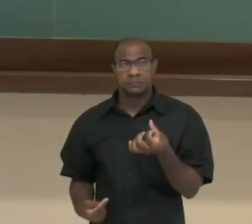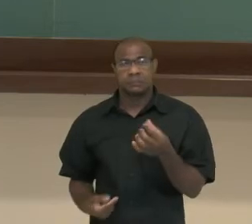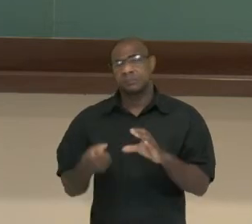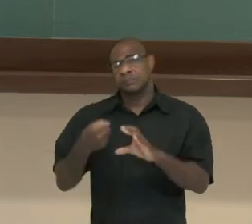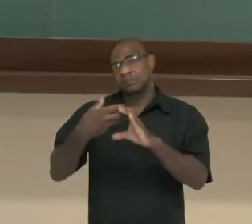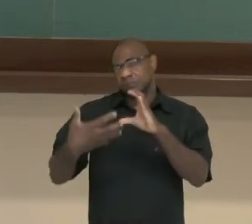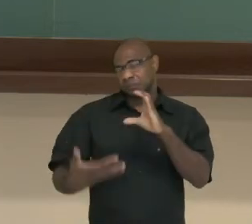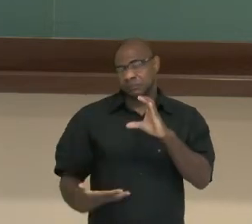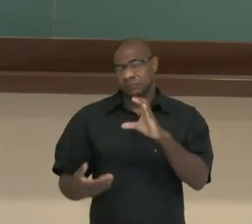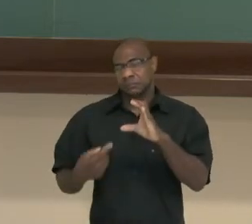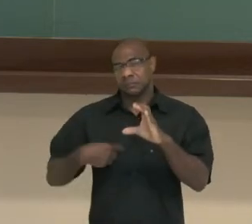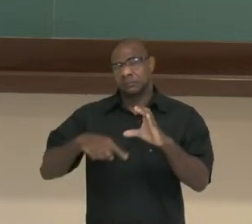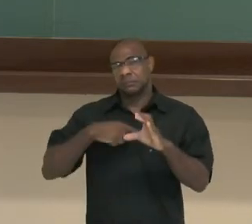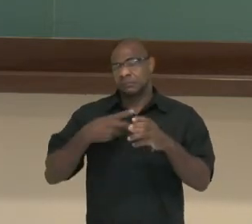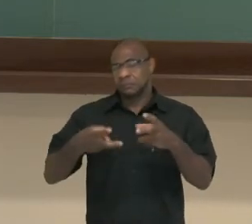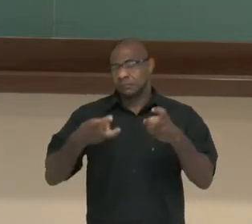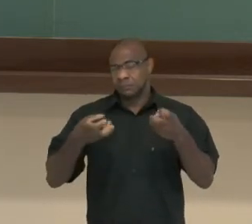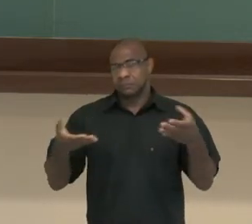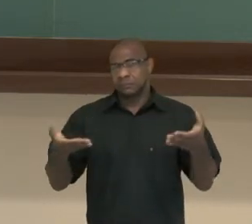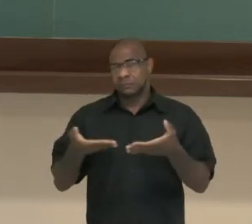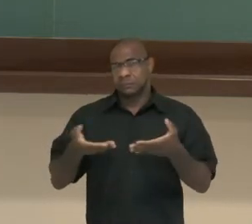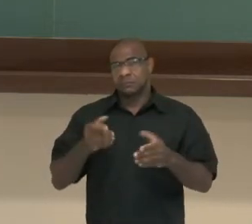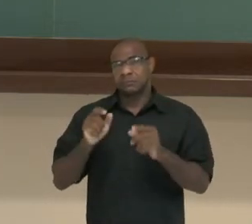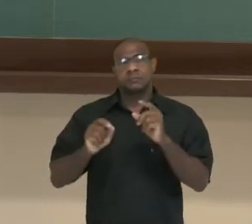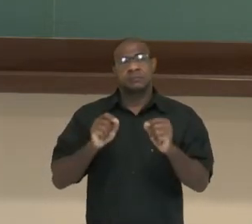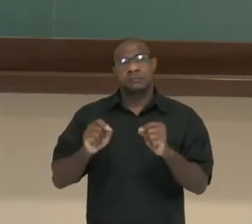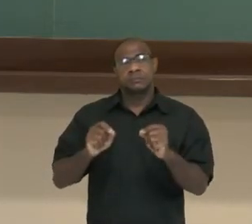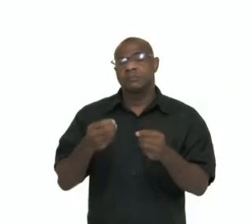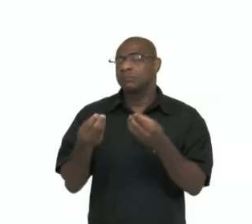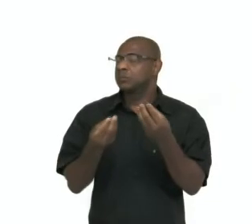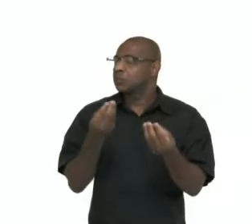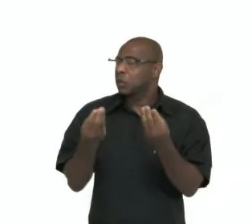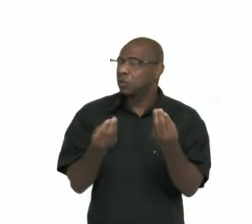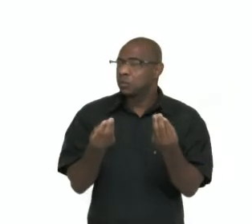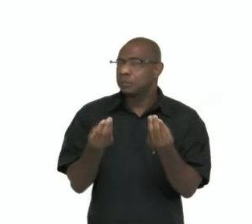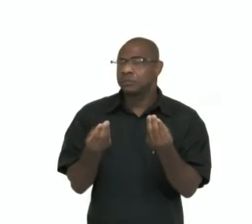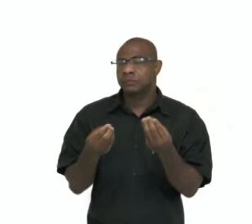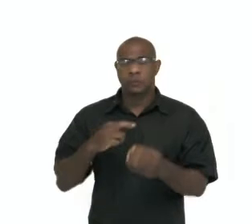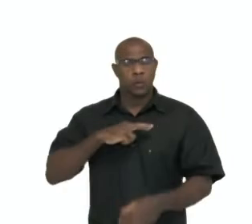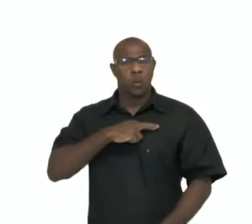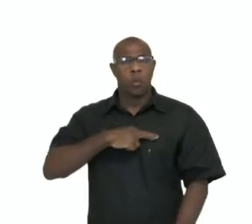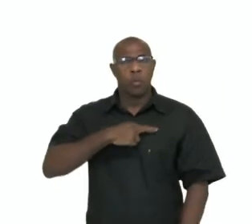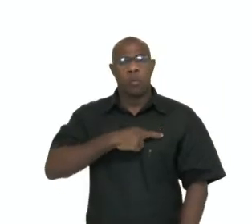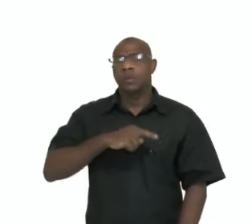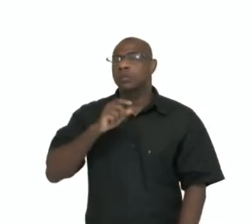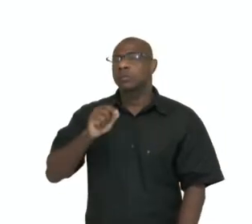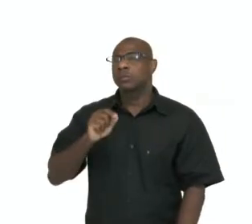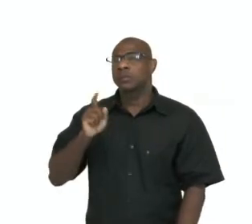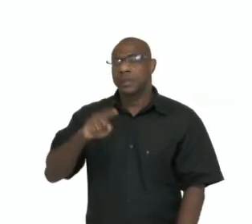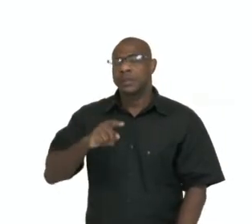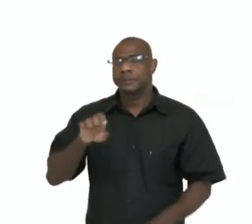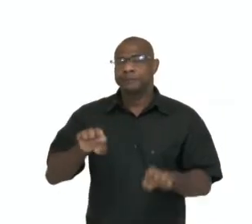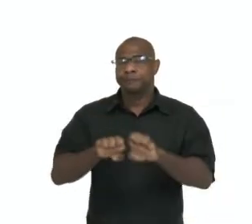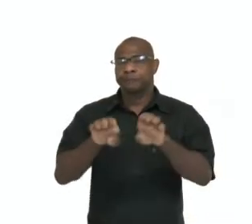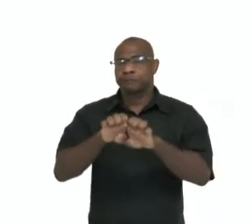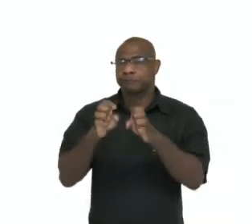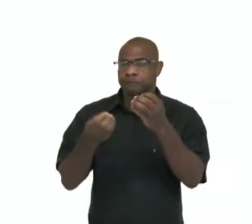características para a gente tomar, então, ciência de como esse romance é